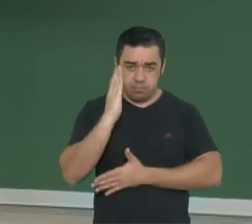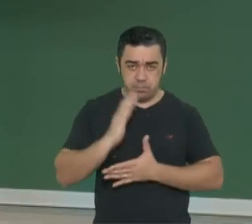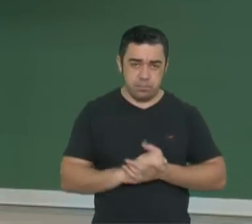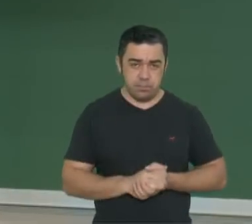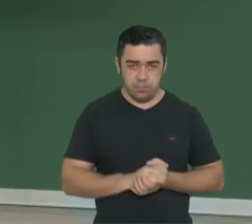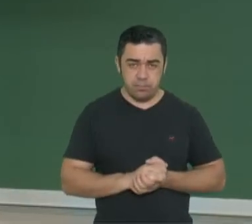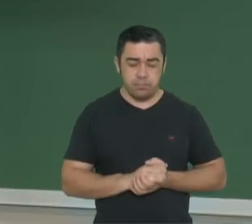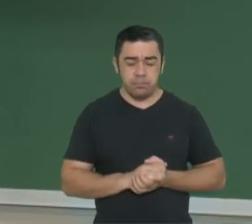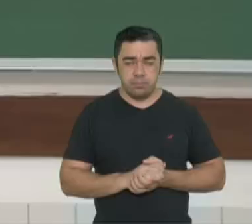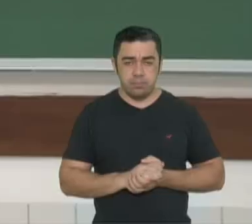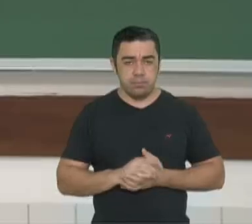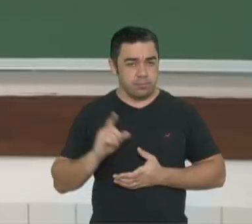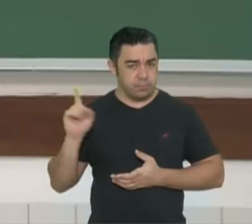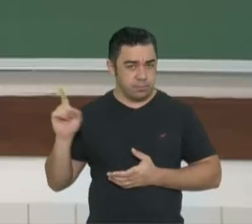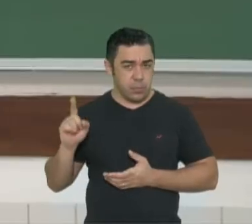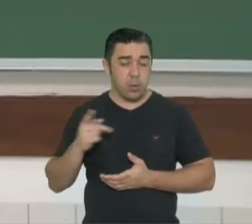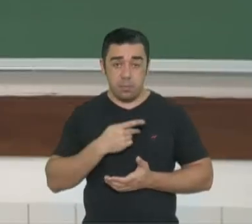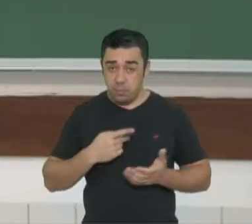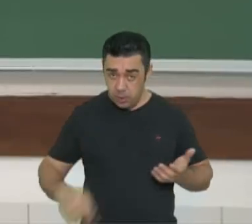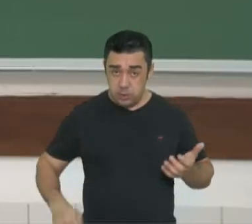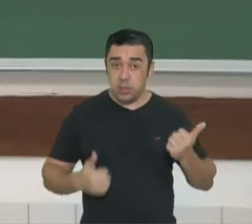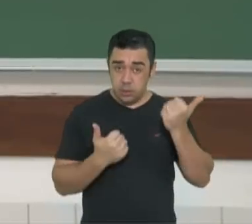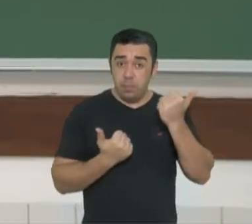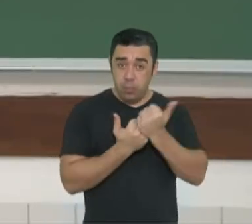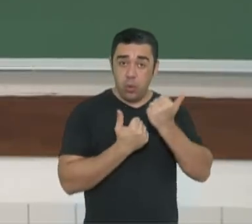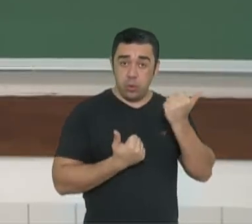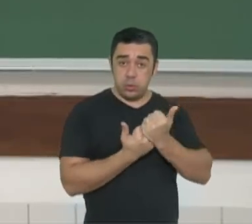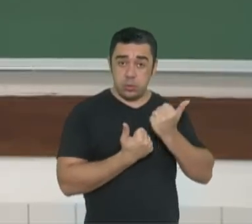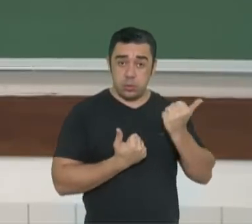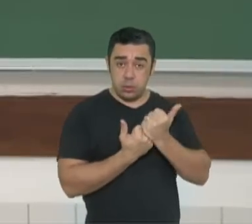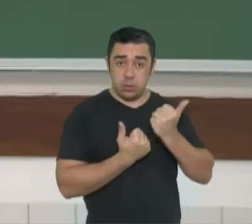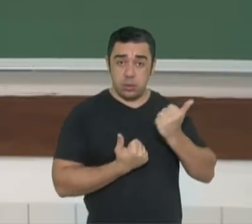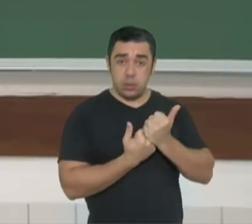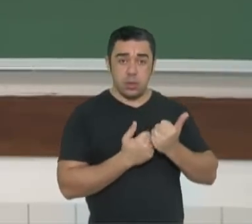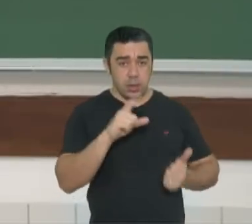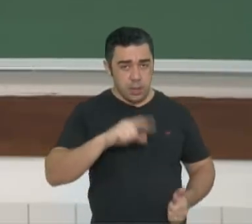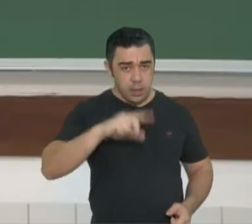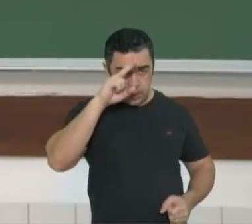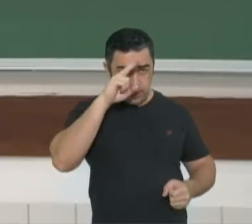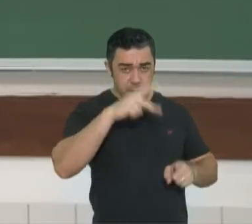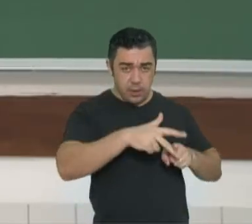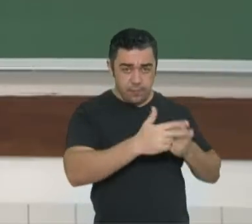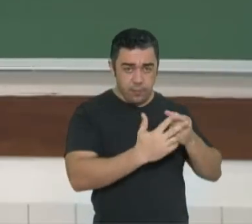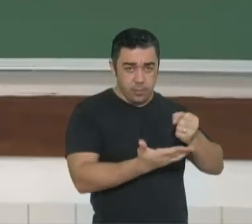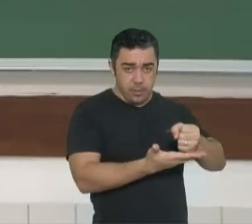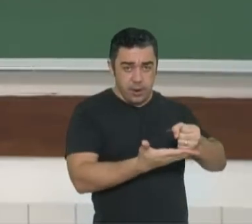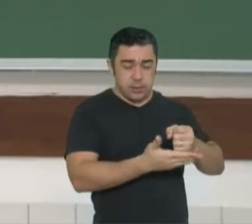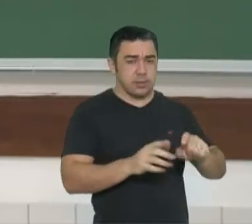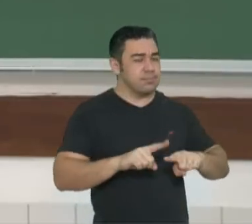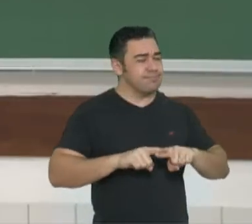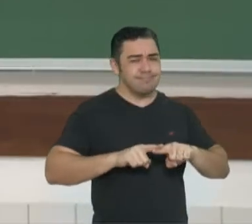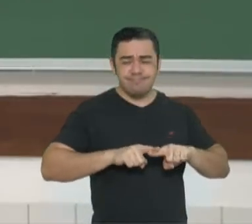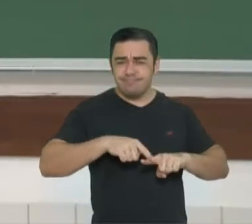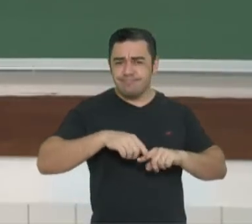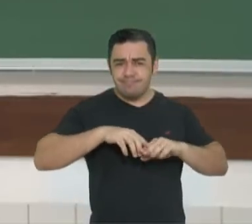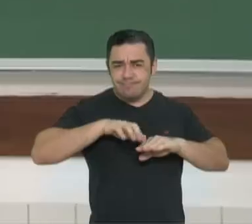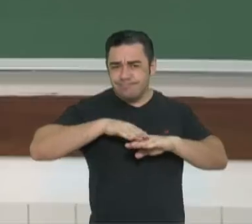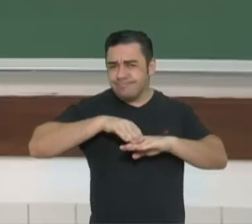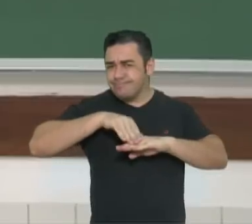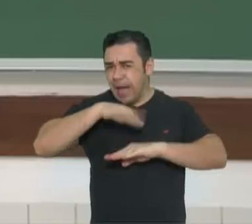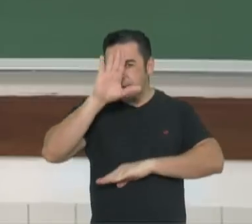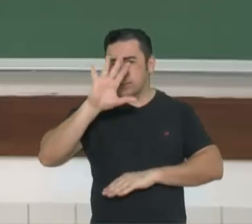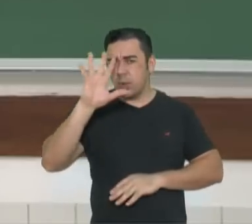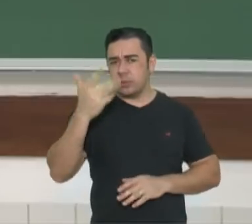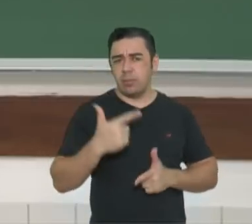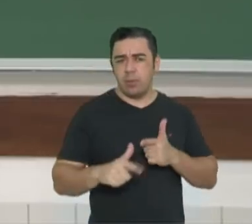você tem... E o presidente apoiando a reforma agrária. Lembra? Faz parte das reformas de base. Mais tensão acontecendo ainda